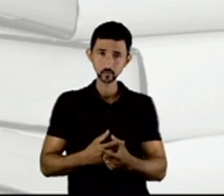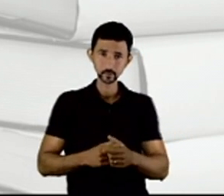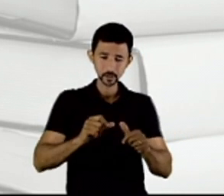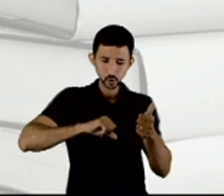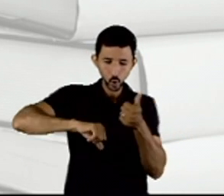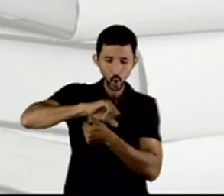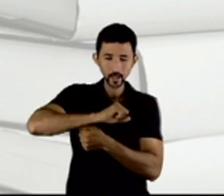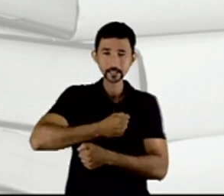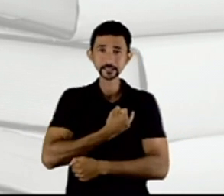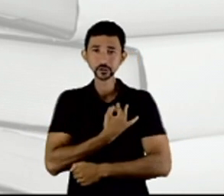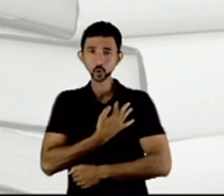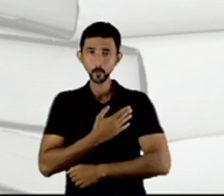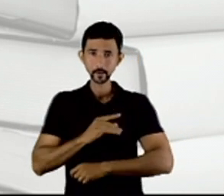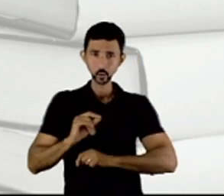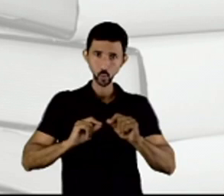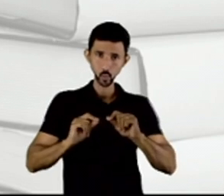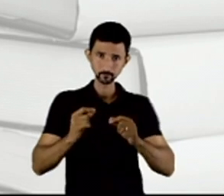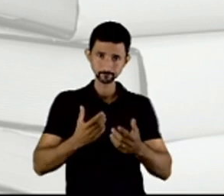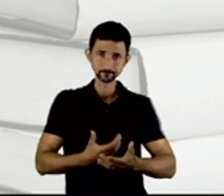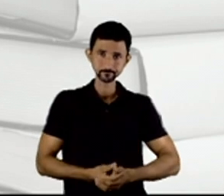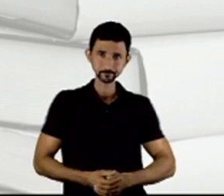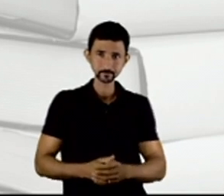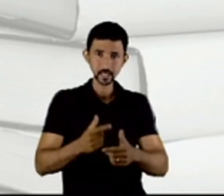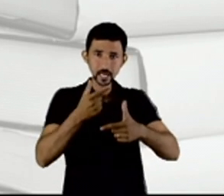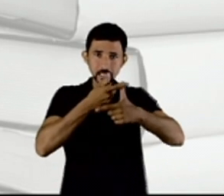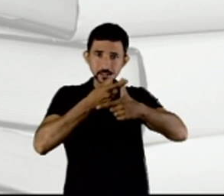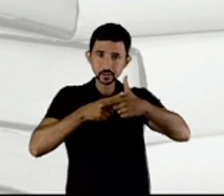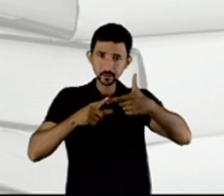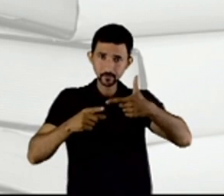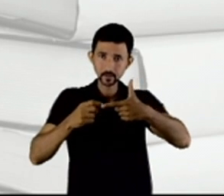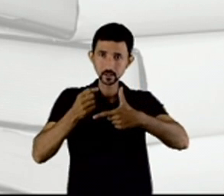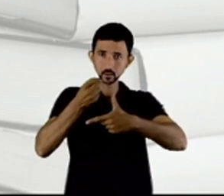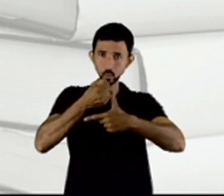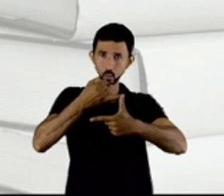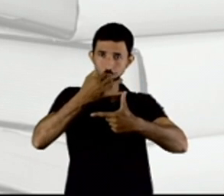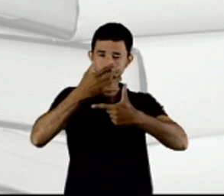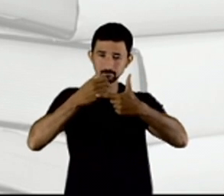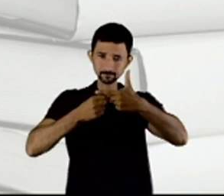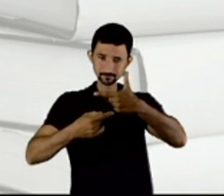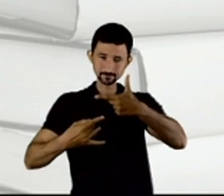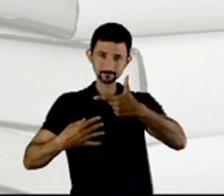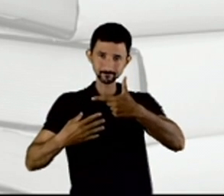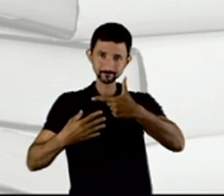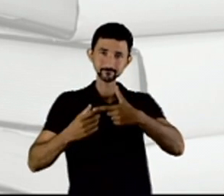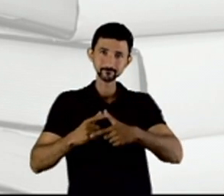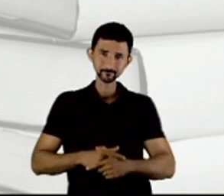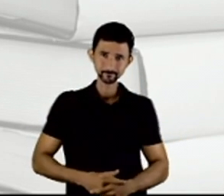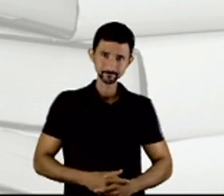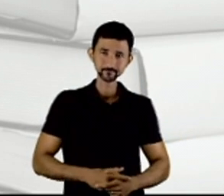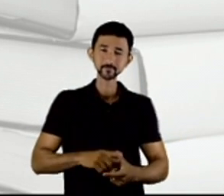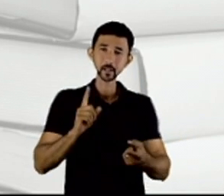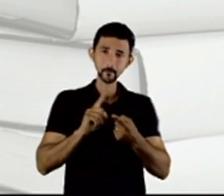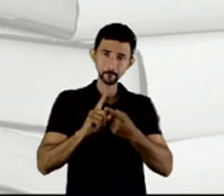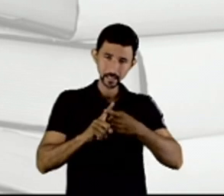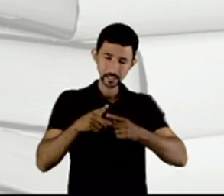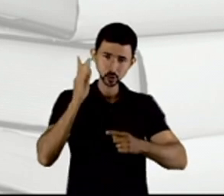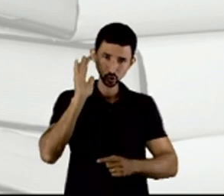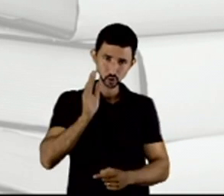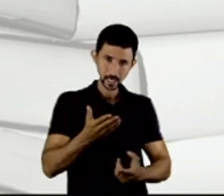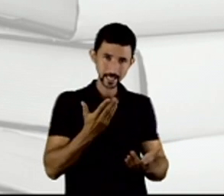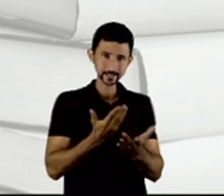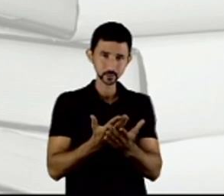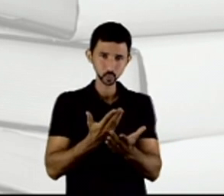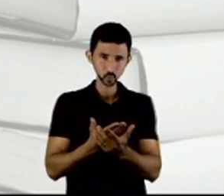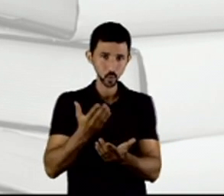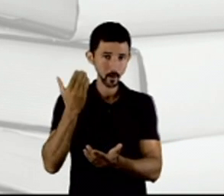forma decimal, basta dividirmos o numerador pelo denominador, como a gente também já fez em